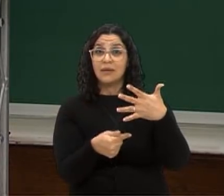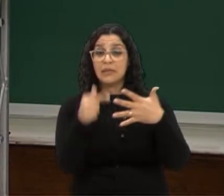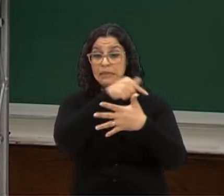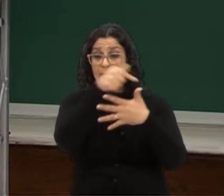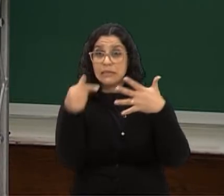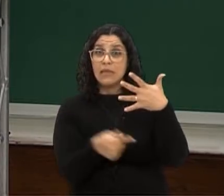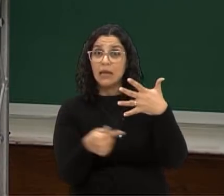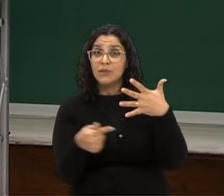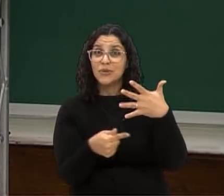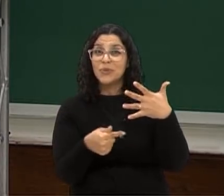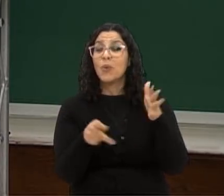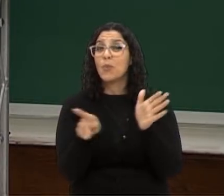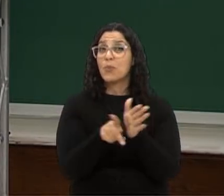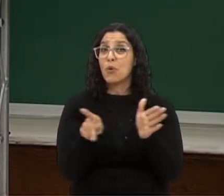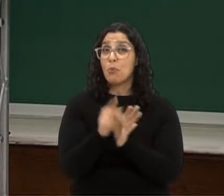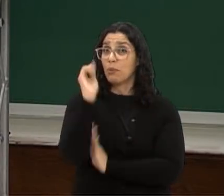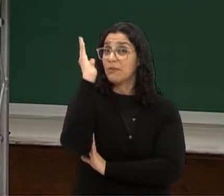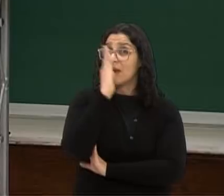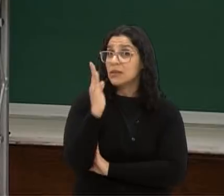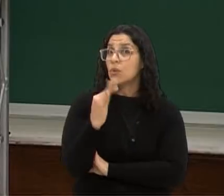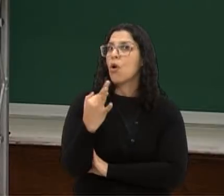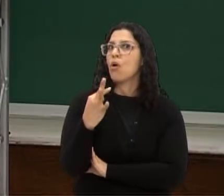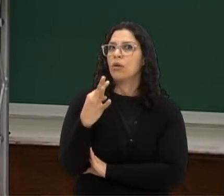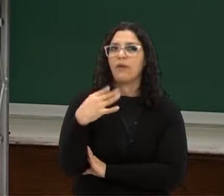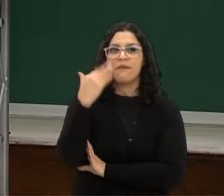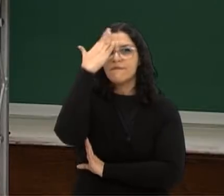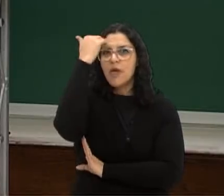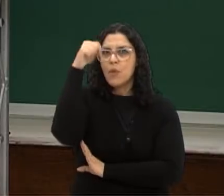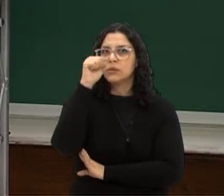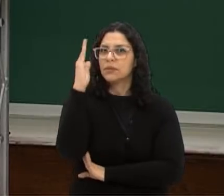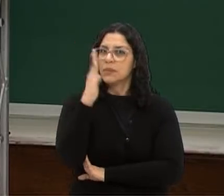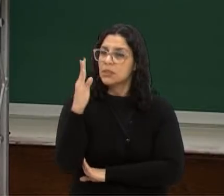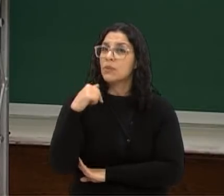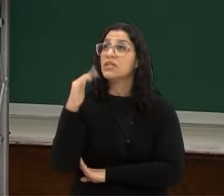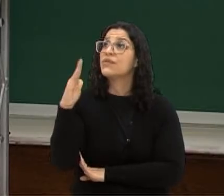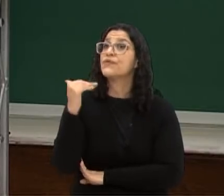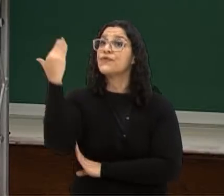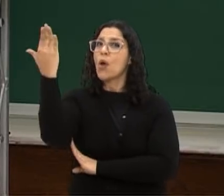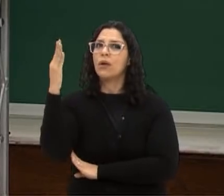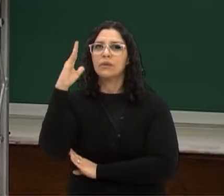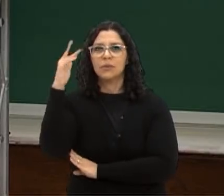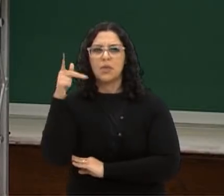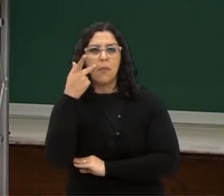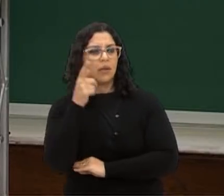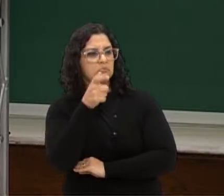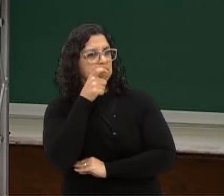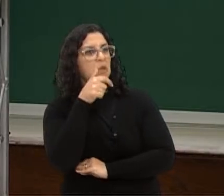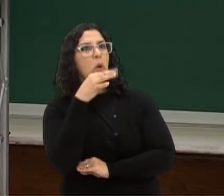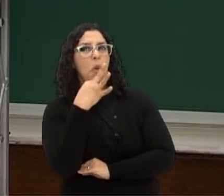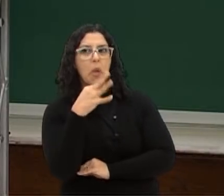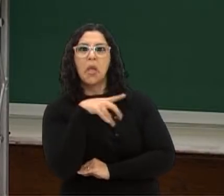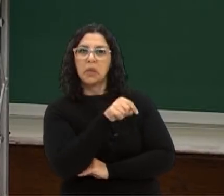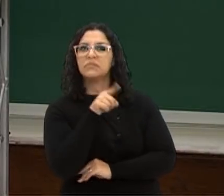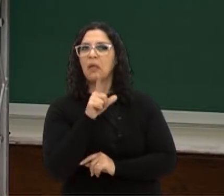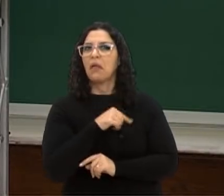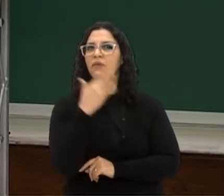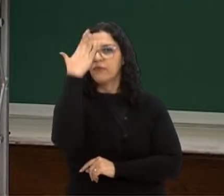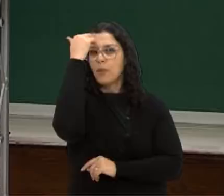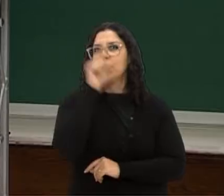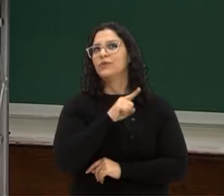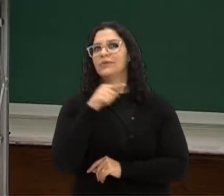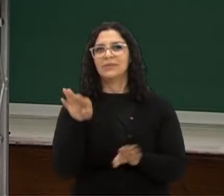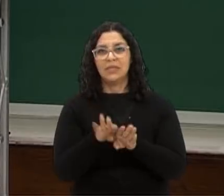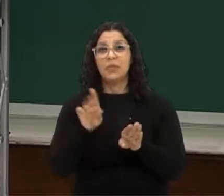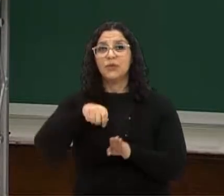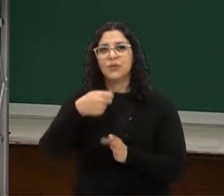são atletas, né, muito conhecidos. Às vezes a gente não conhece, mas eles fora do Brasil, assim, têm um conhecimento que por onde passa, né,